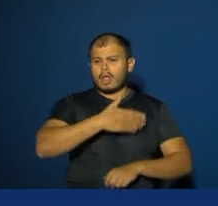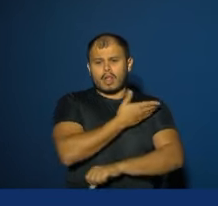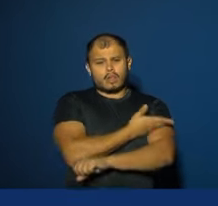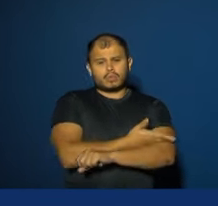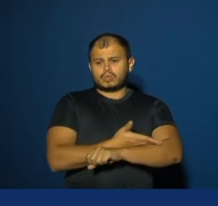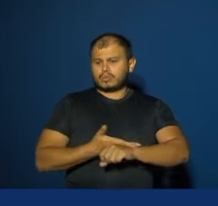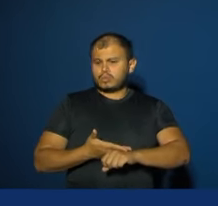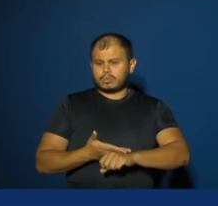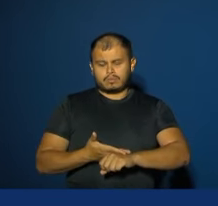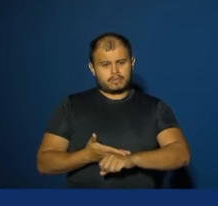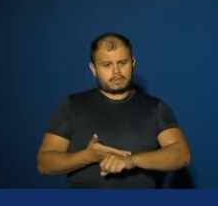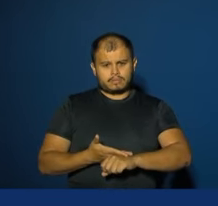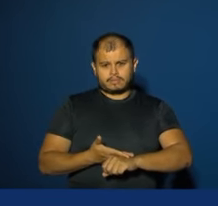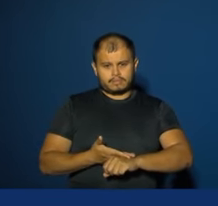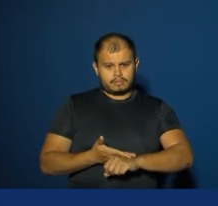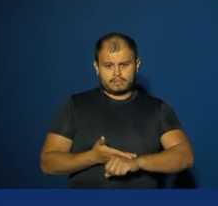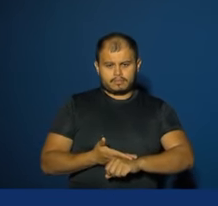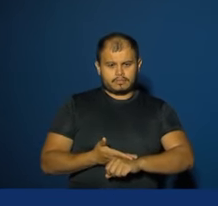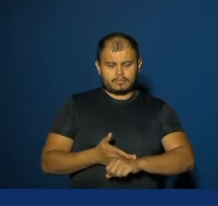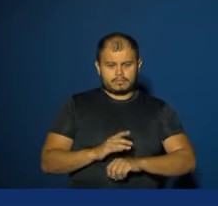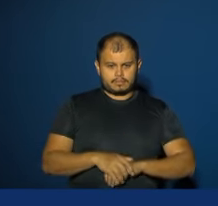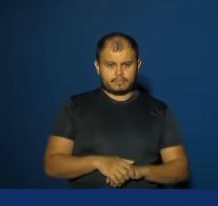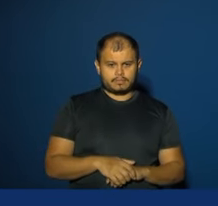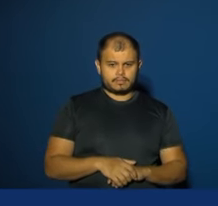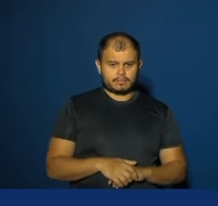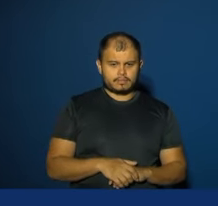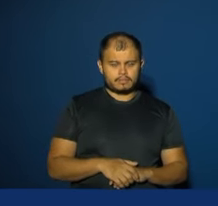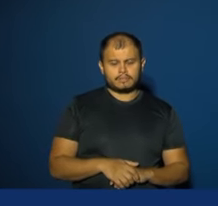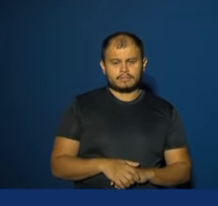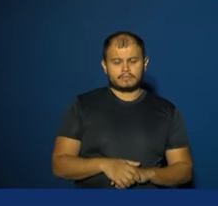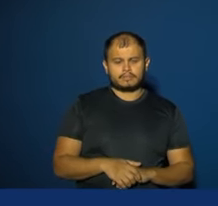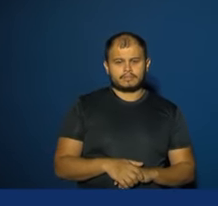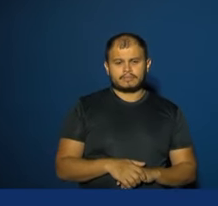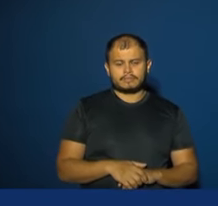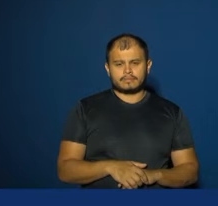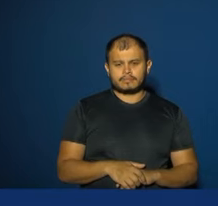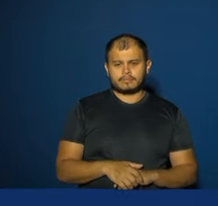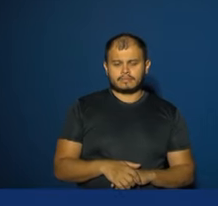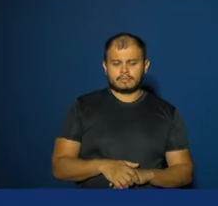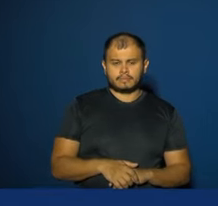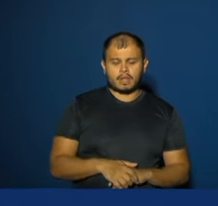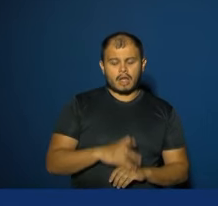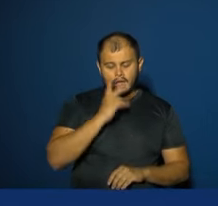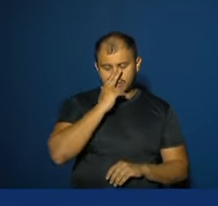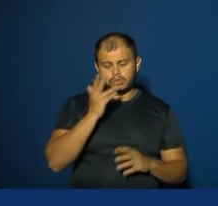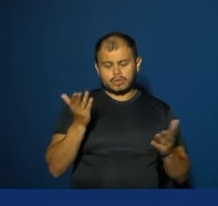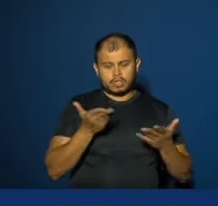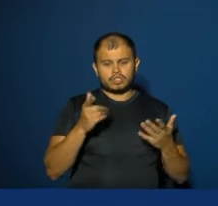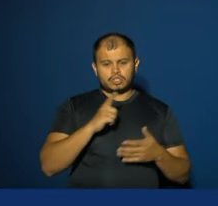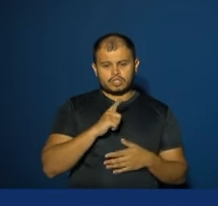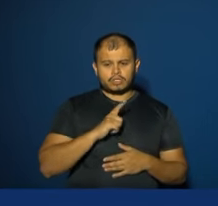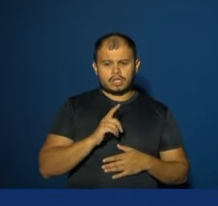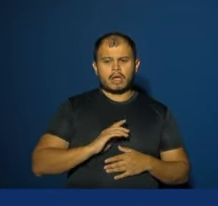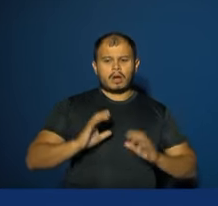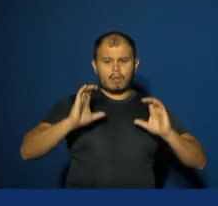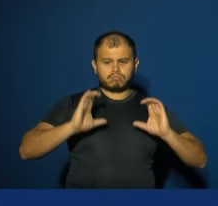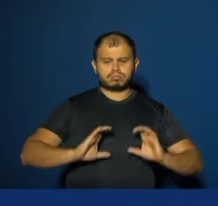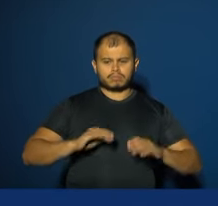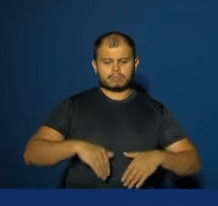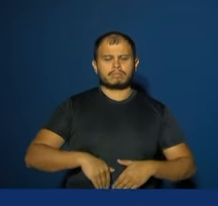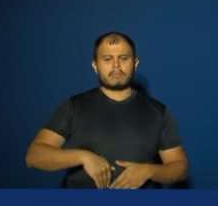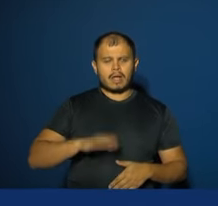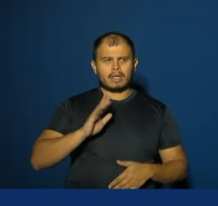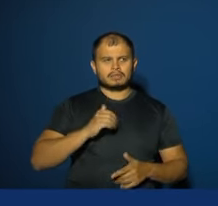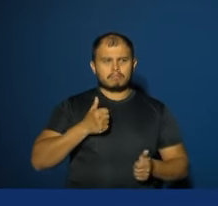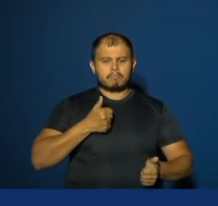nem é decorrente das melhores tradições de Rio Branco acho que agora a gente tá com comportamento é mais próximo